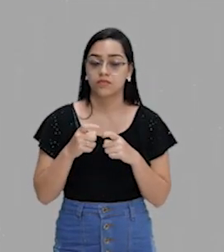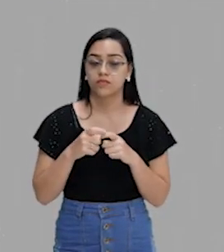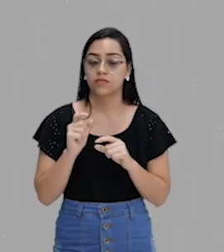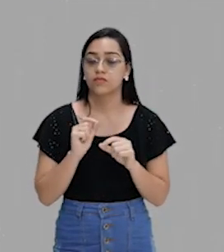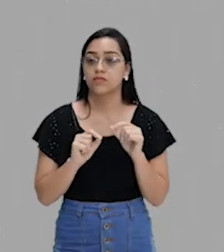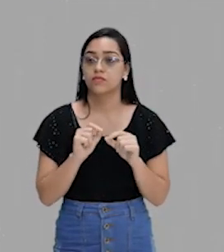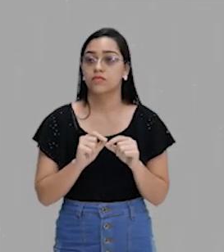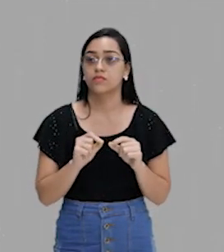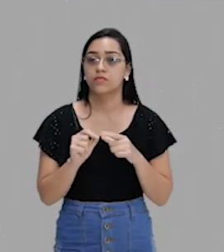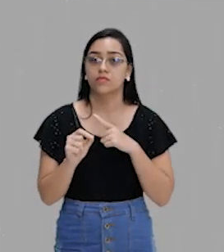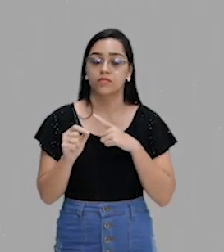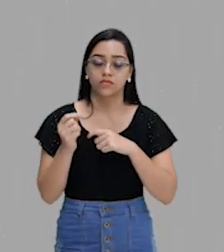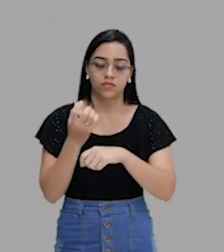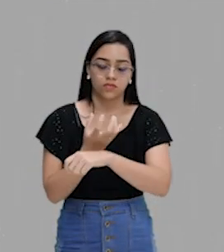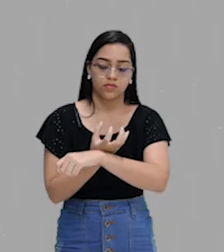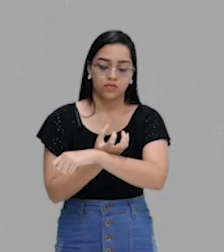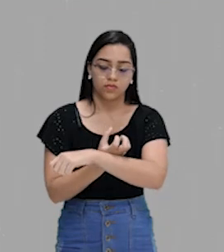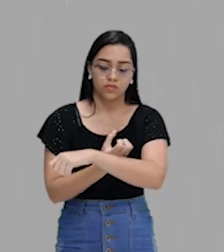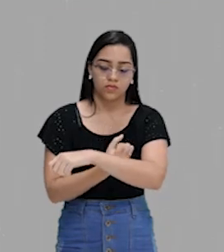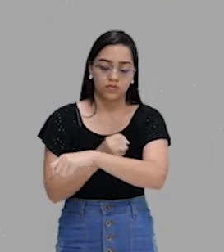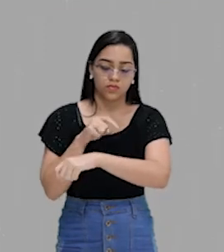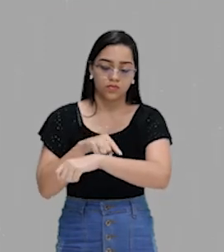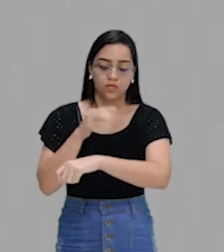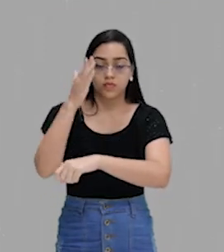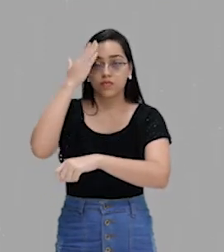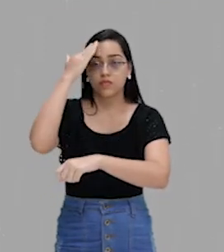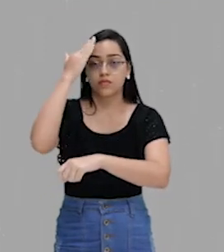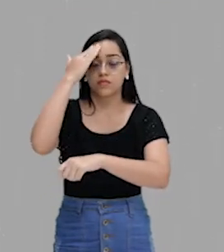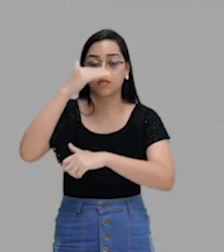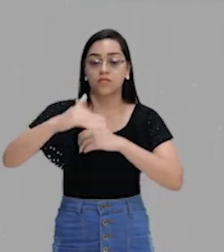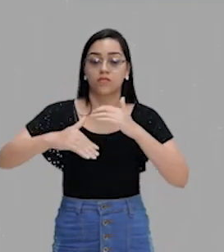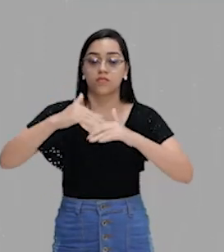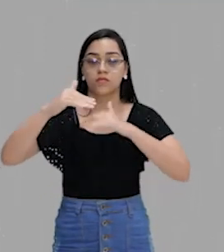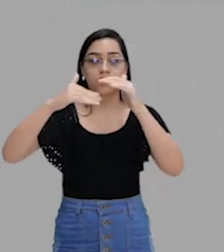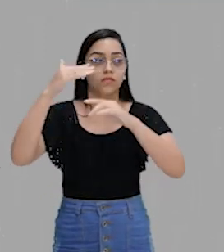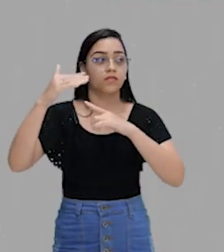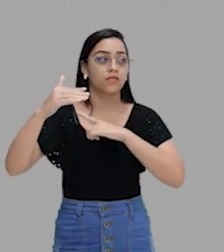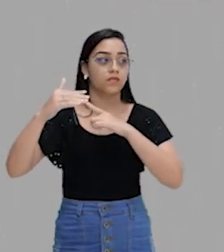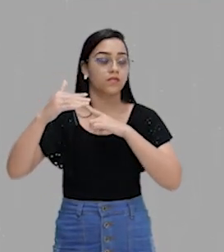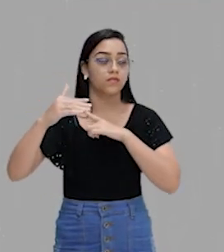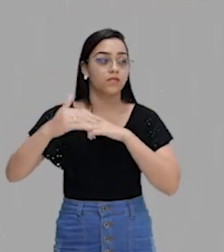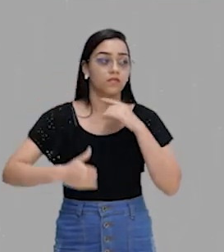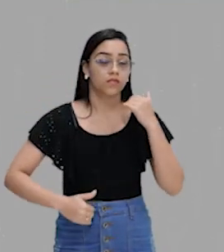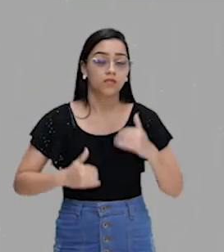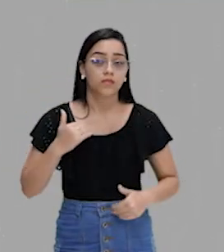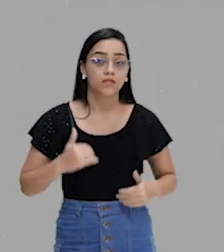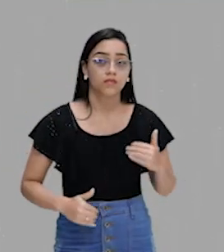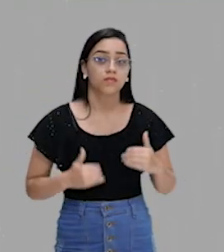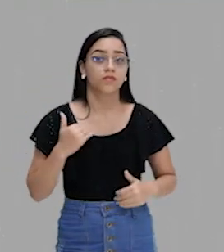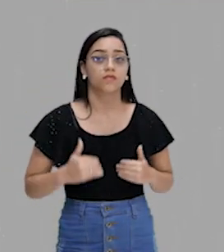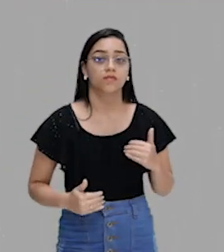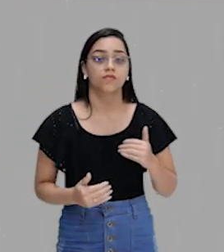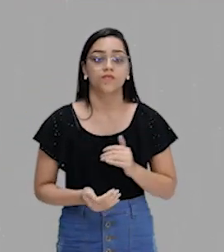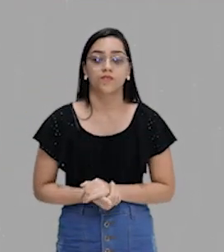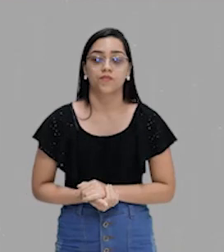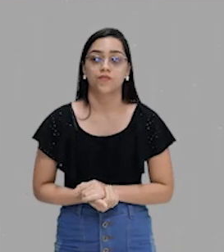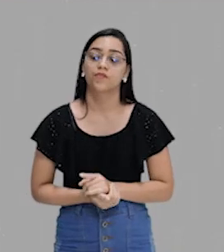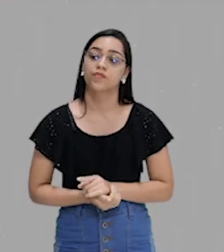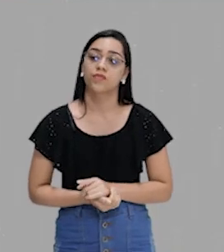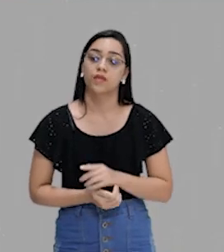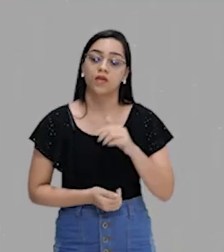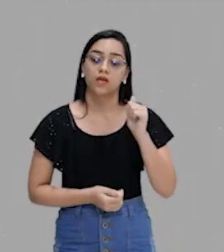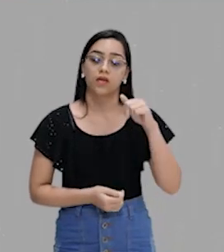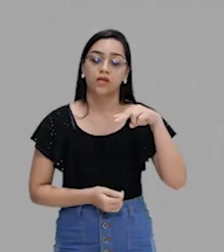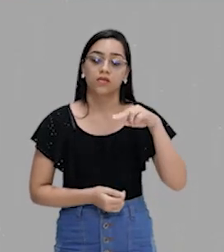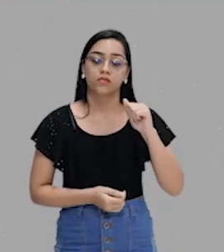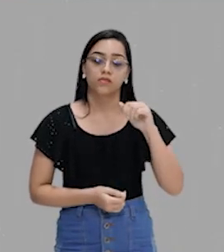se disseca o corpo humano para entender o processo do organismo, né, do nosso organismo. Então, a anatomia